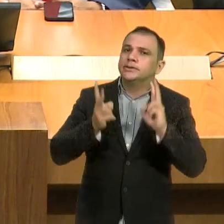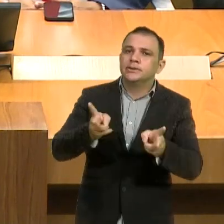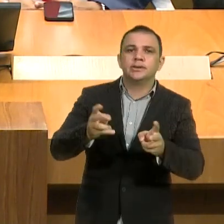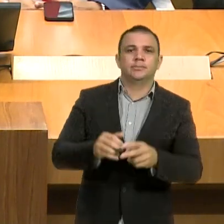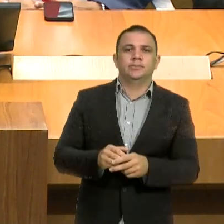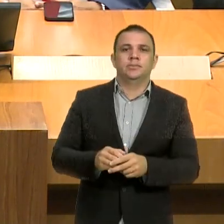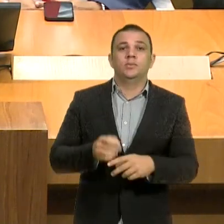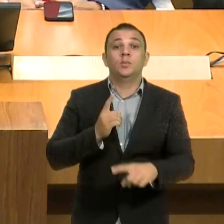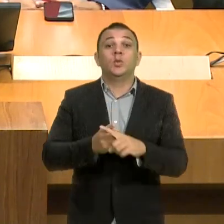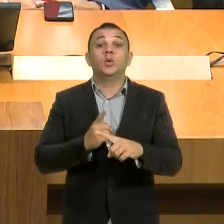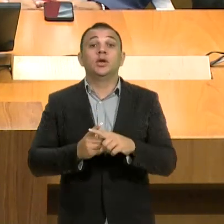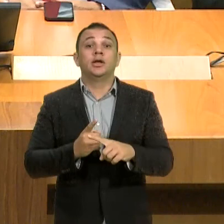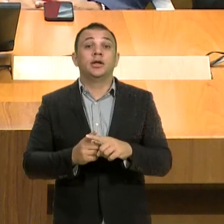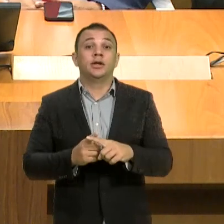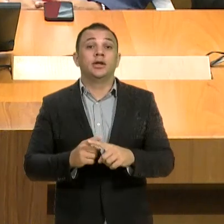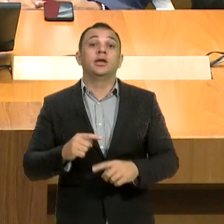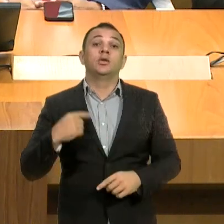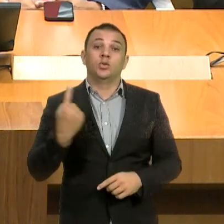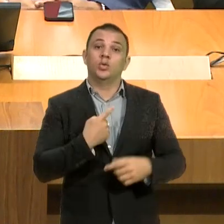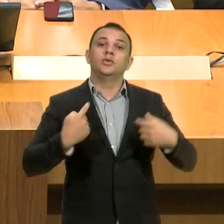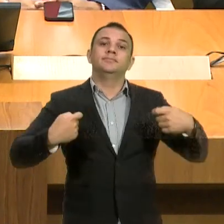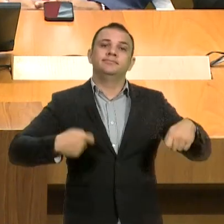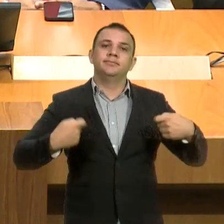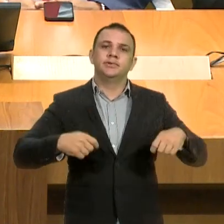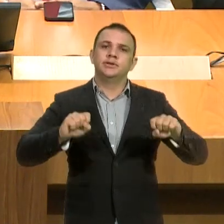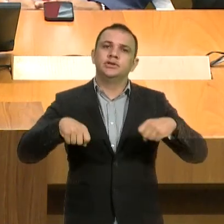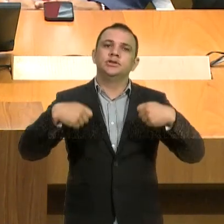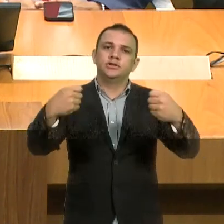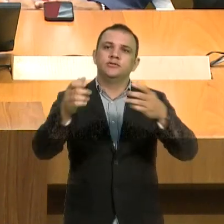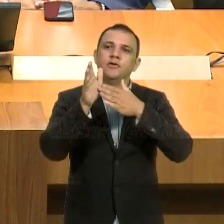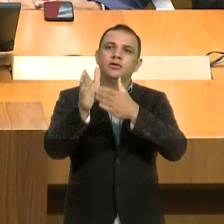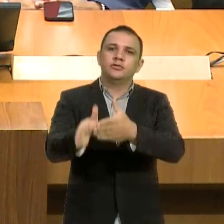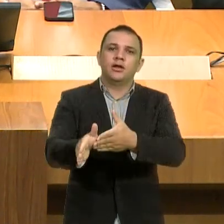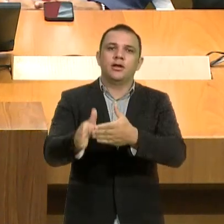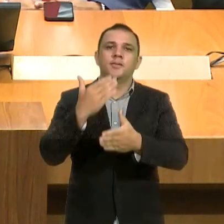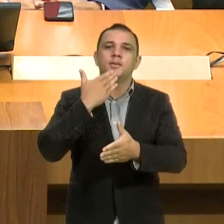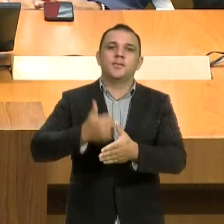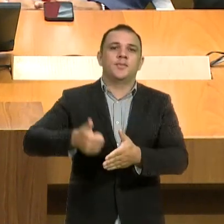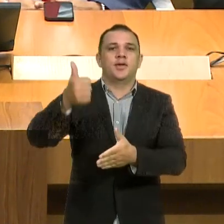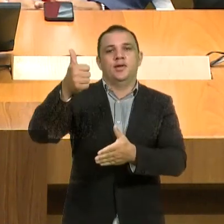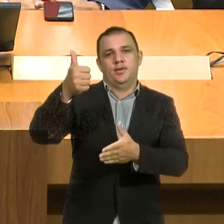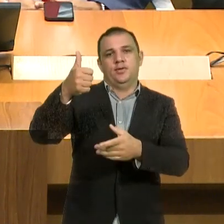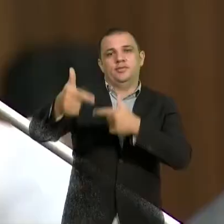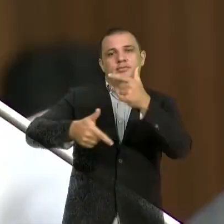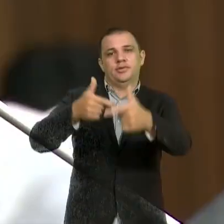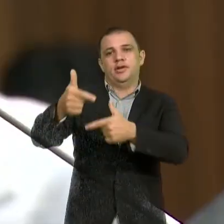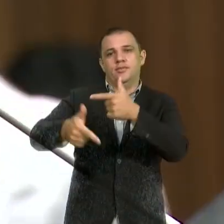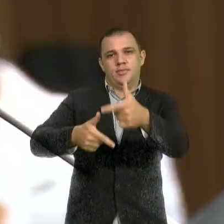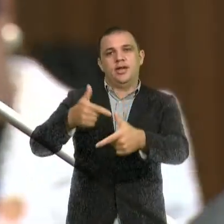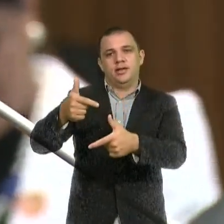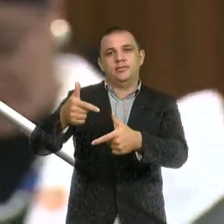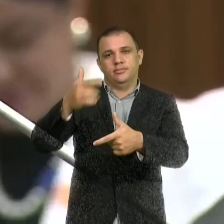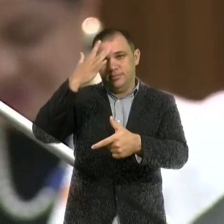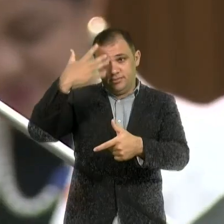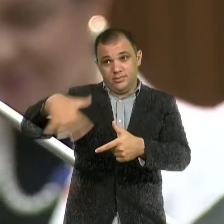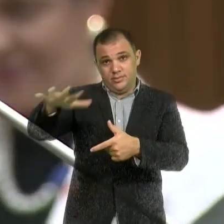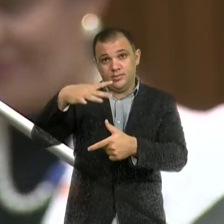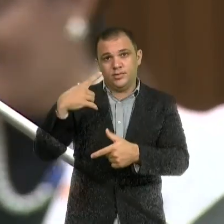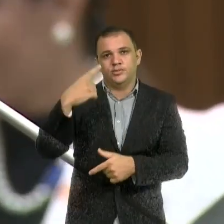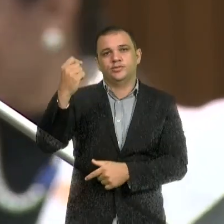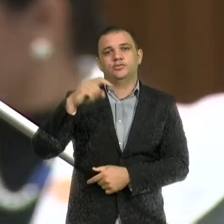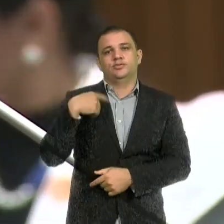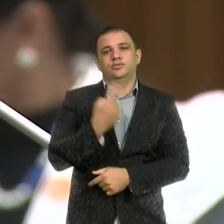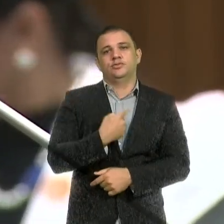é nosso dever buscar caminhos para melhorar, para melhor servir quem nos escolheu para